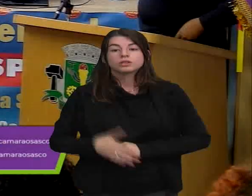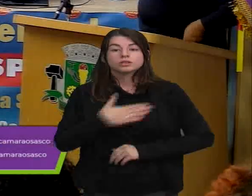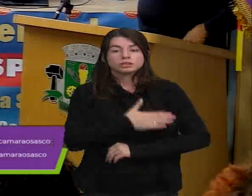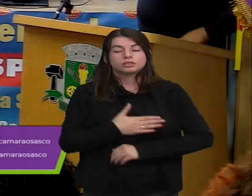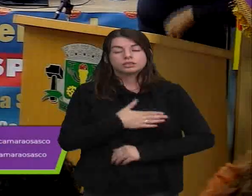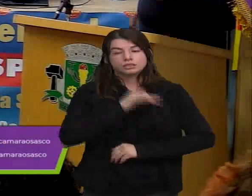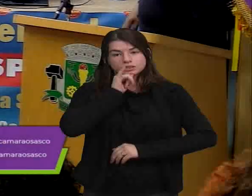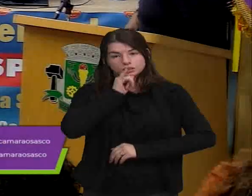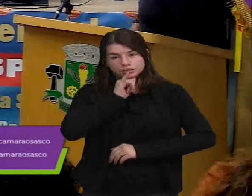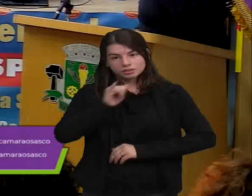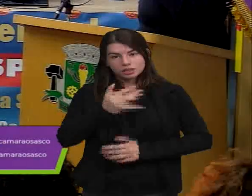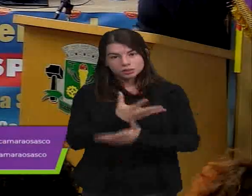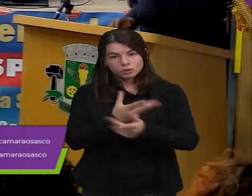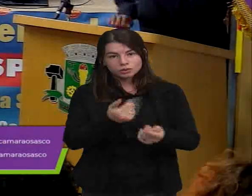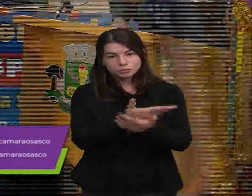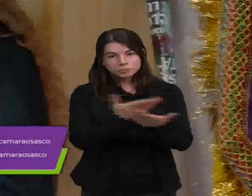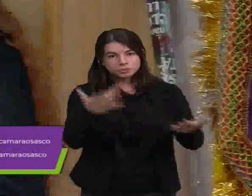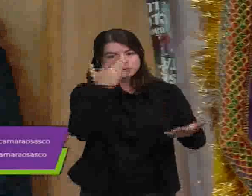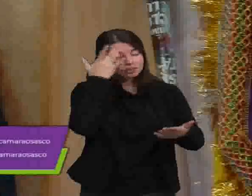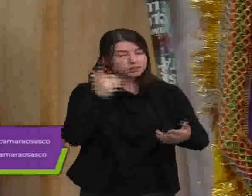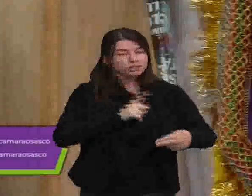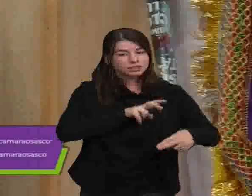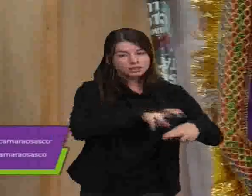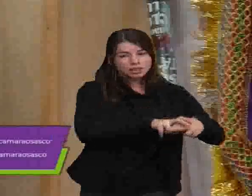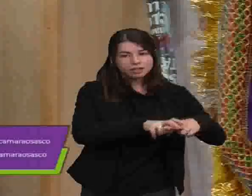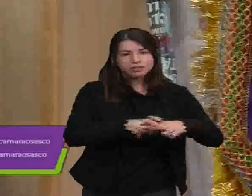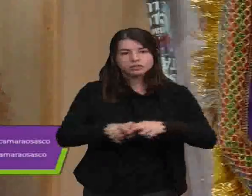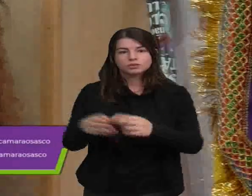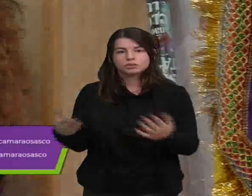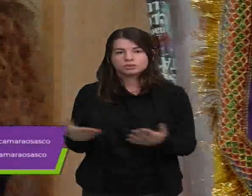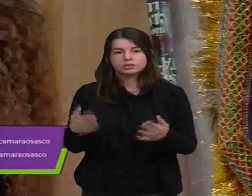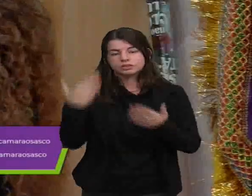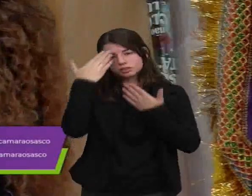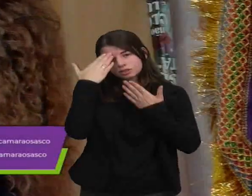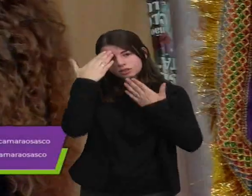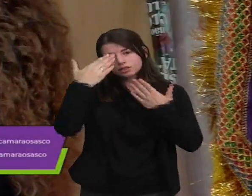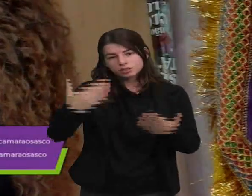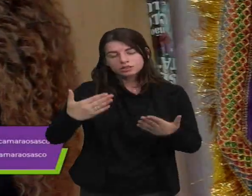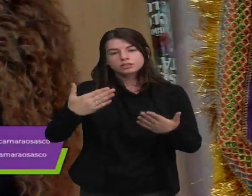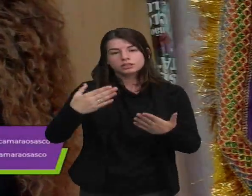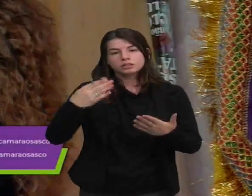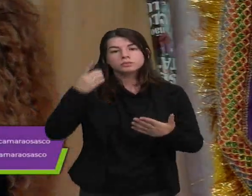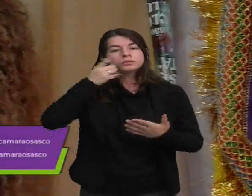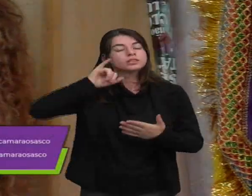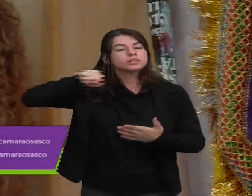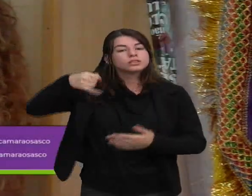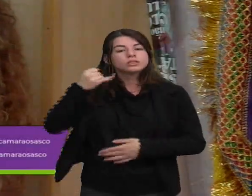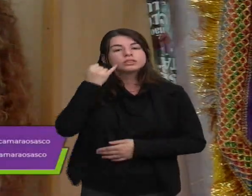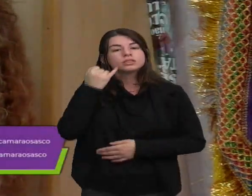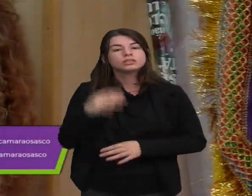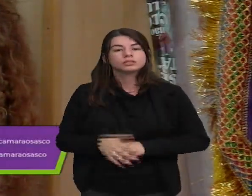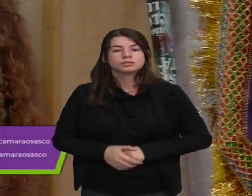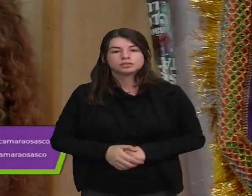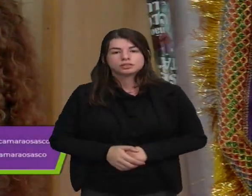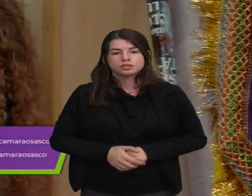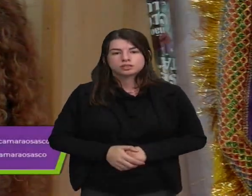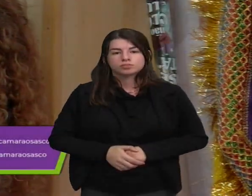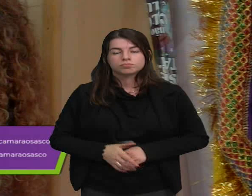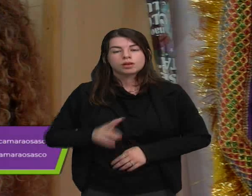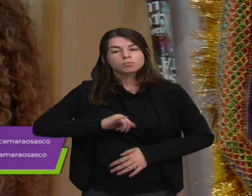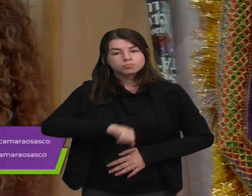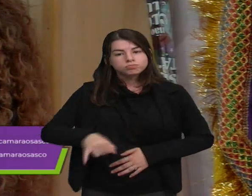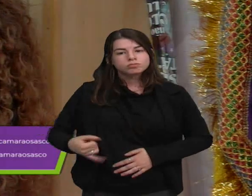cumprimentar essa mesa na pessoa da presidente Juliana e agradecer a oportunidade de mais uma vez estar aqui fazendo uma defesa tão eficiente